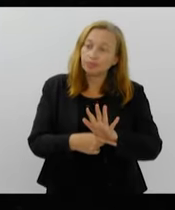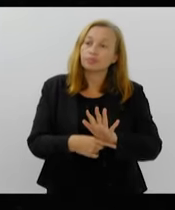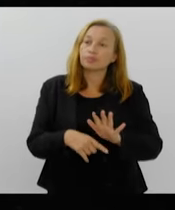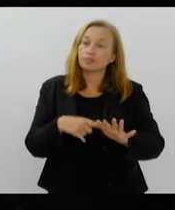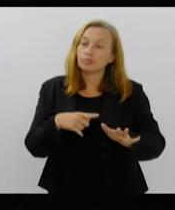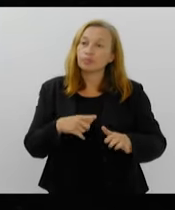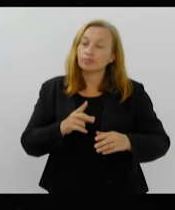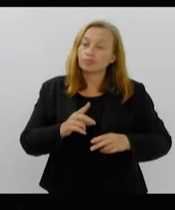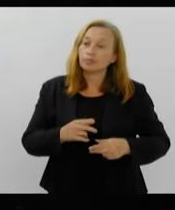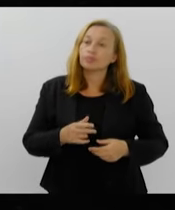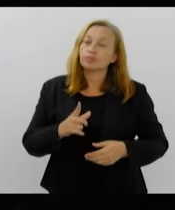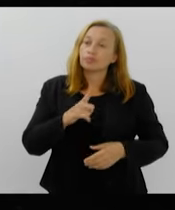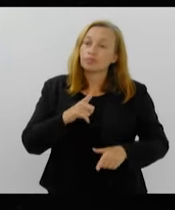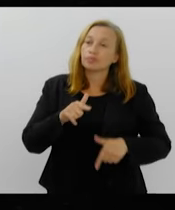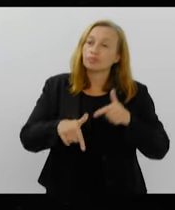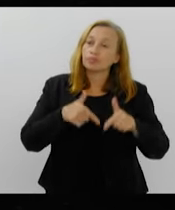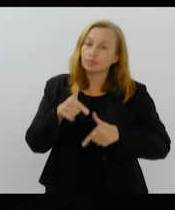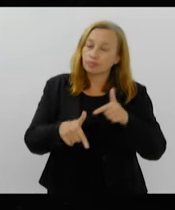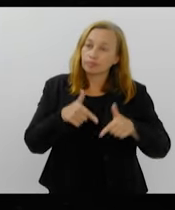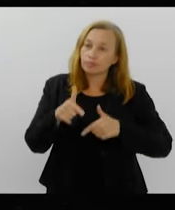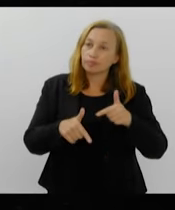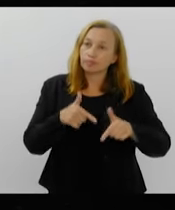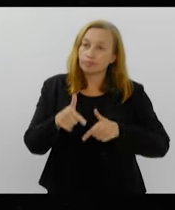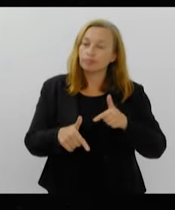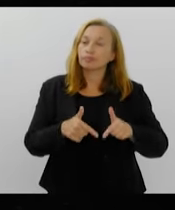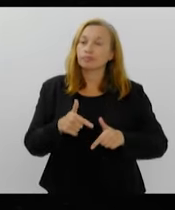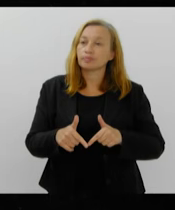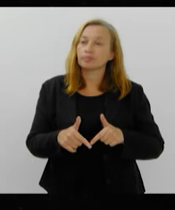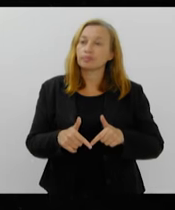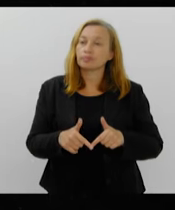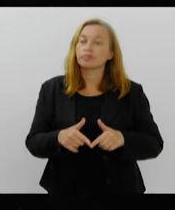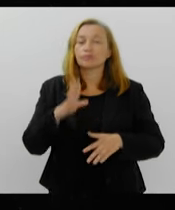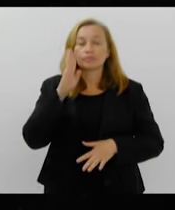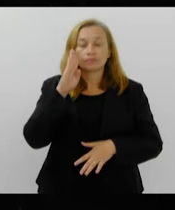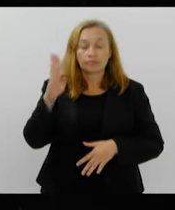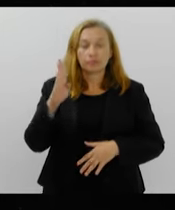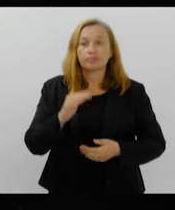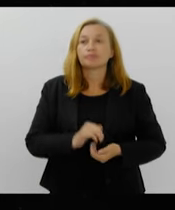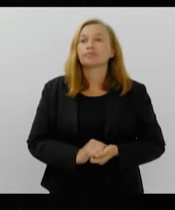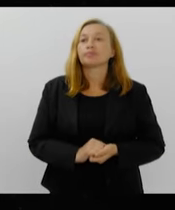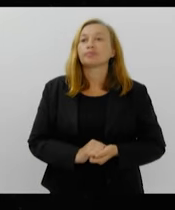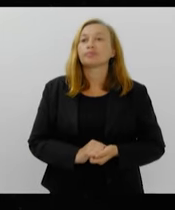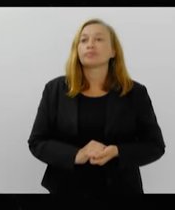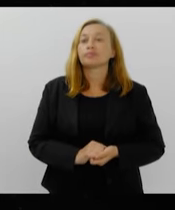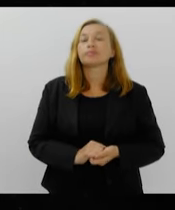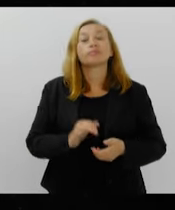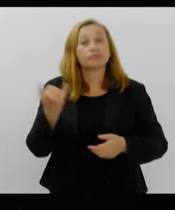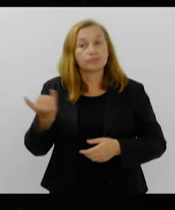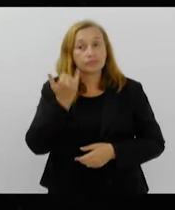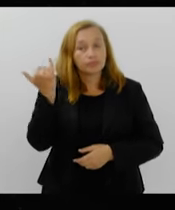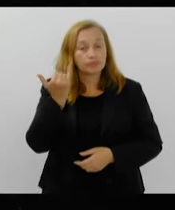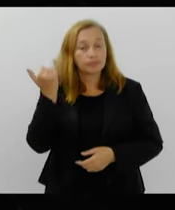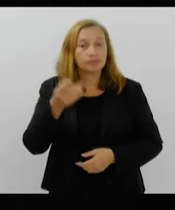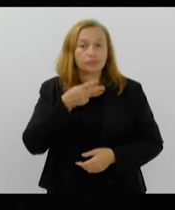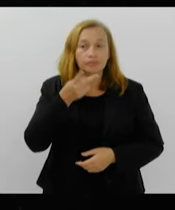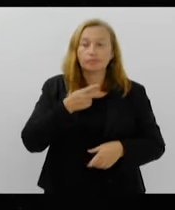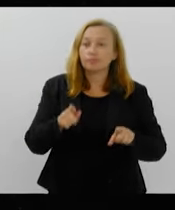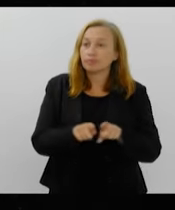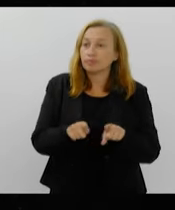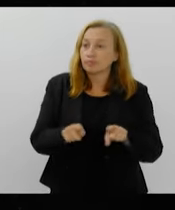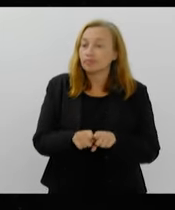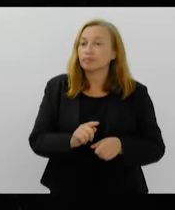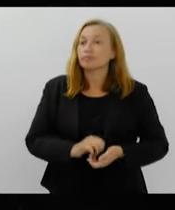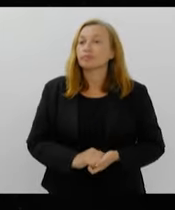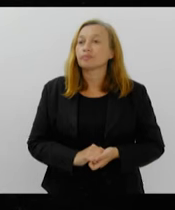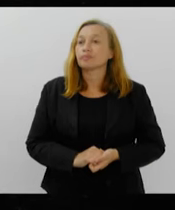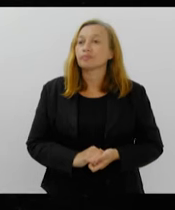e a manter empregos postos de trabalho que são fundamentais muito importante a gente dizer também